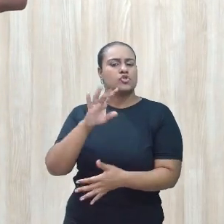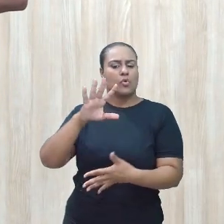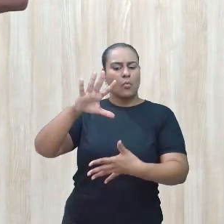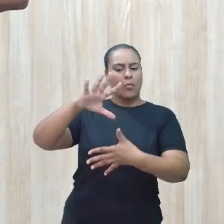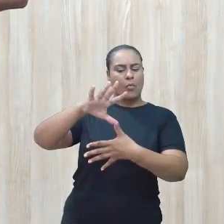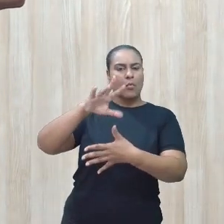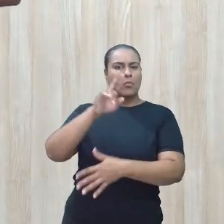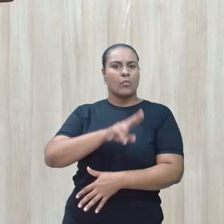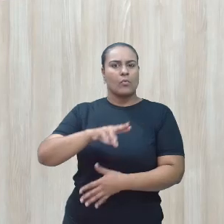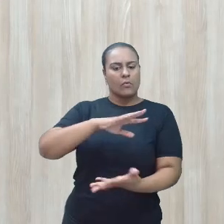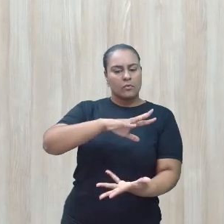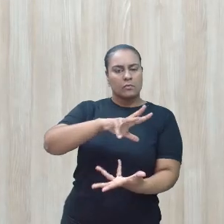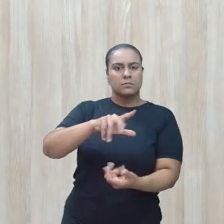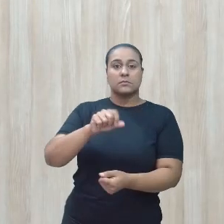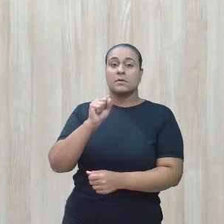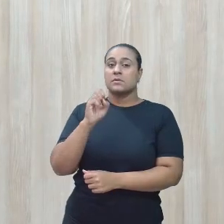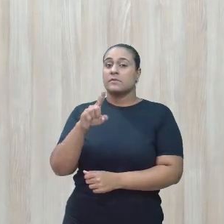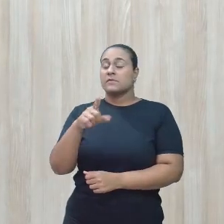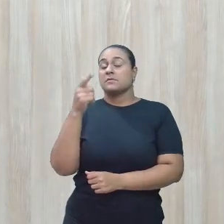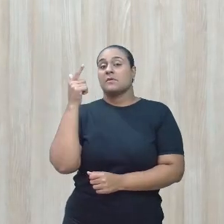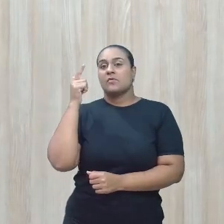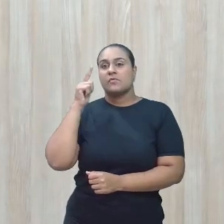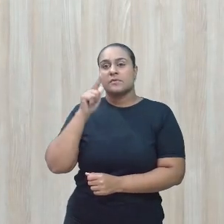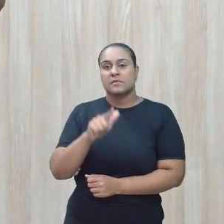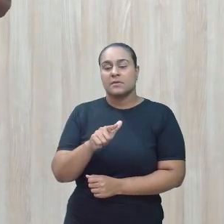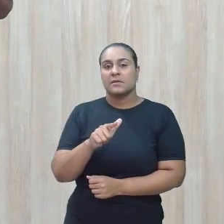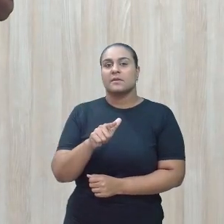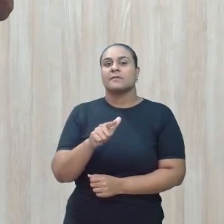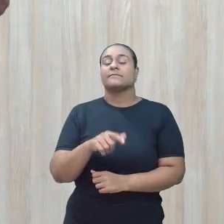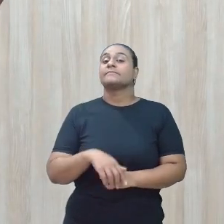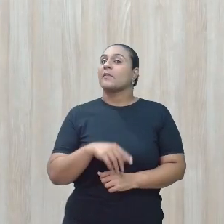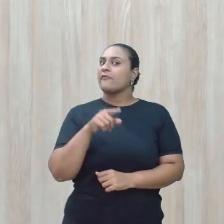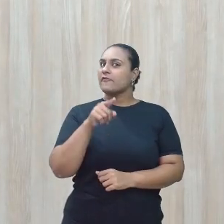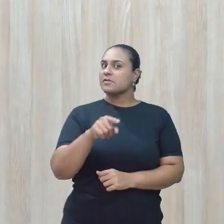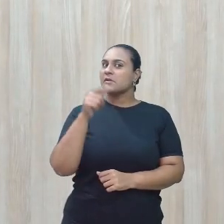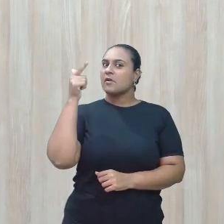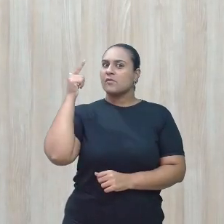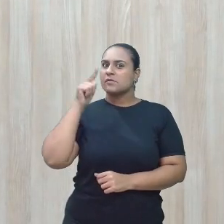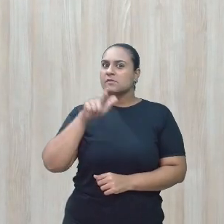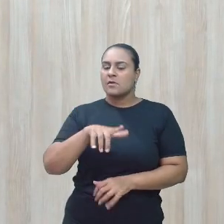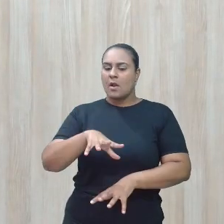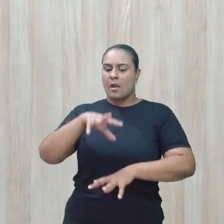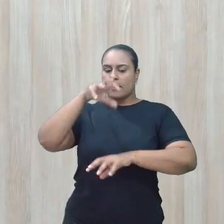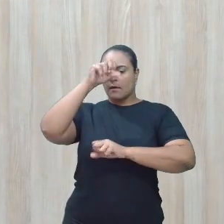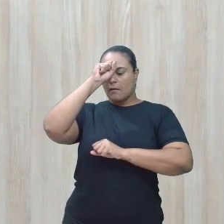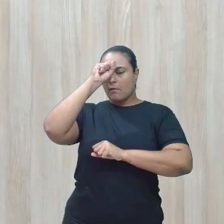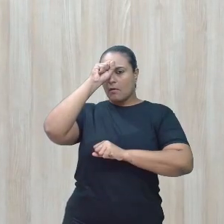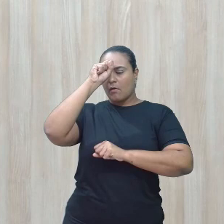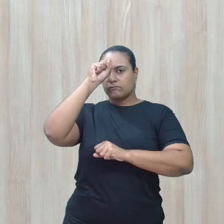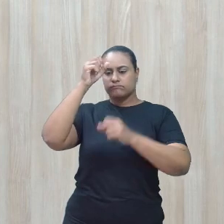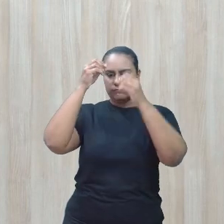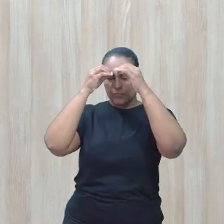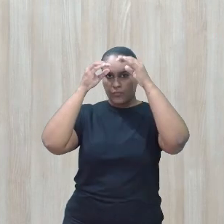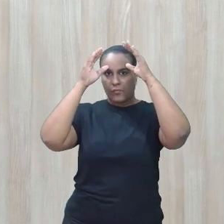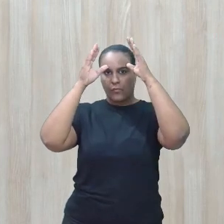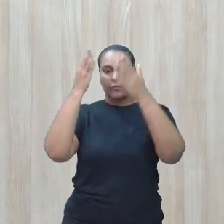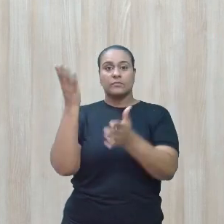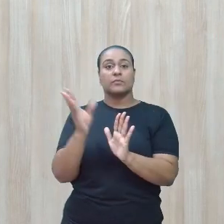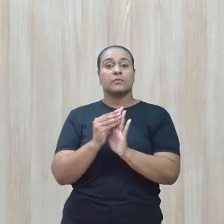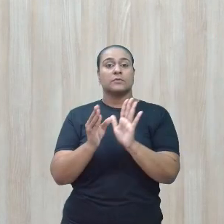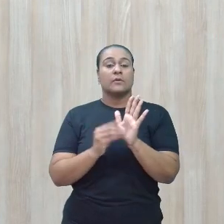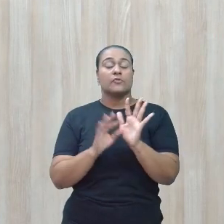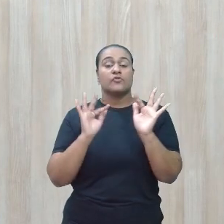Então, se você conseguir fazer isso, tá? Então, você conseguiu absorver essa aula aqui. Estamos chegando ao